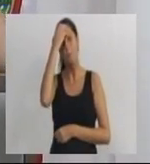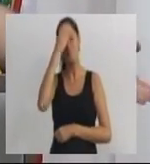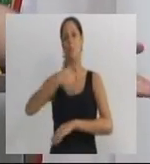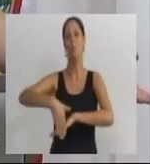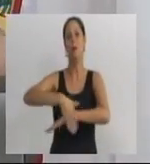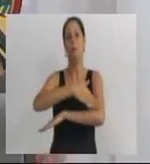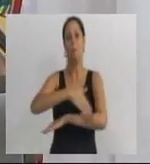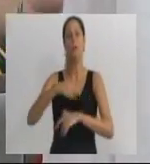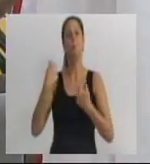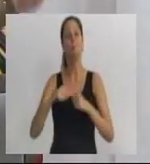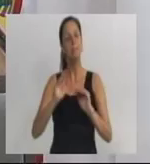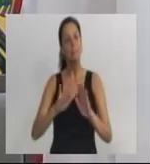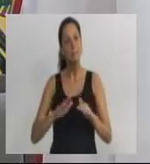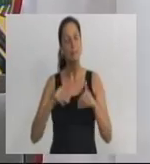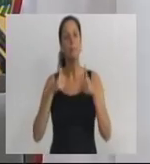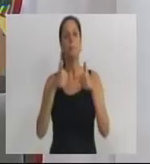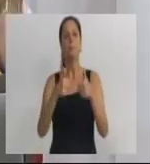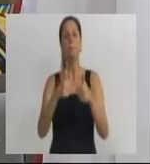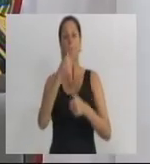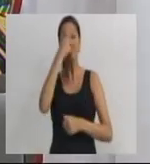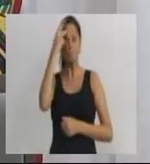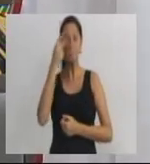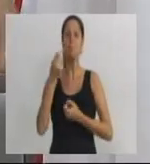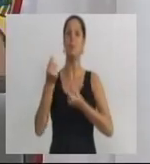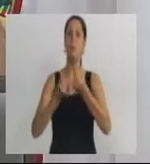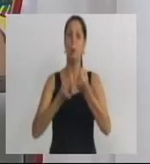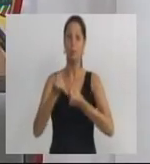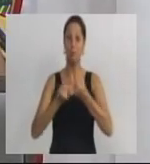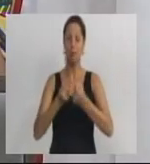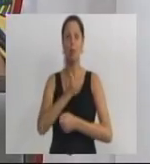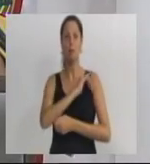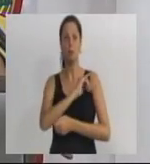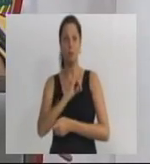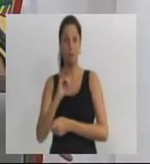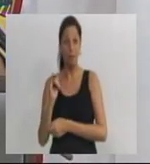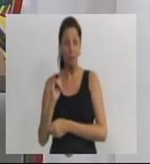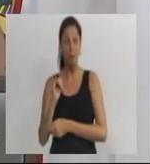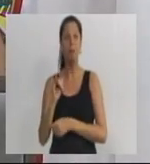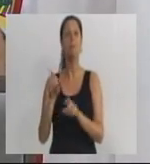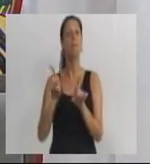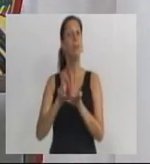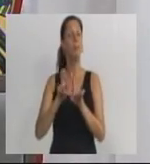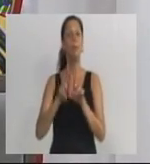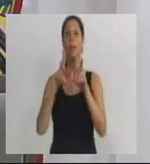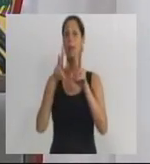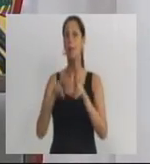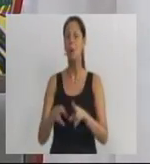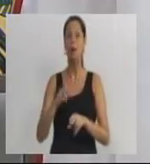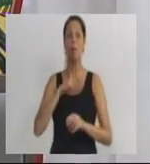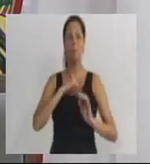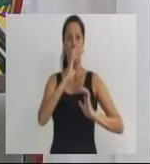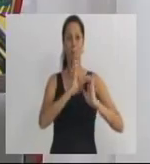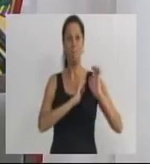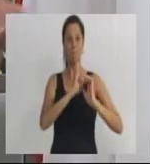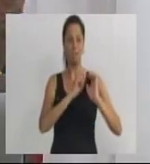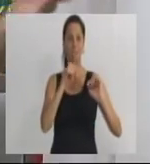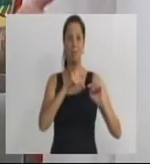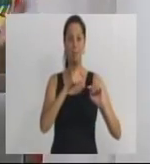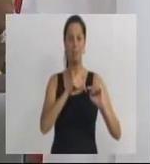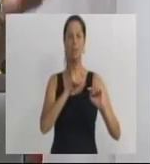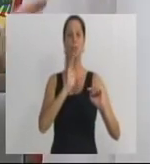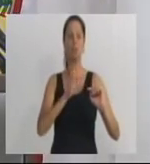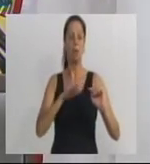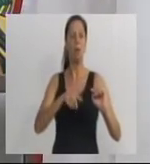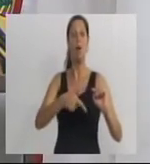Então, algo tem que ser feito. E quem vem de Indaial já para lá na Taxibra. Imagino vocês, vamos fazer algo simplesmente para